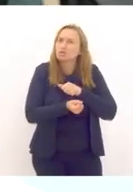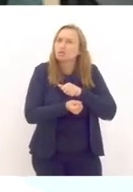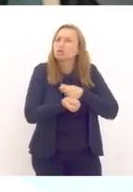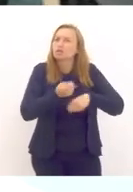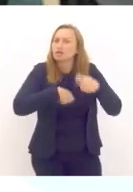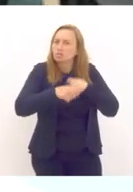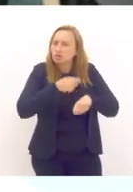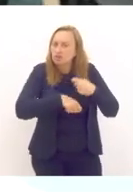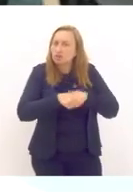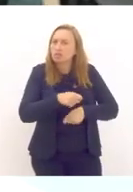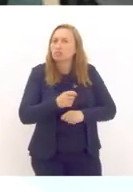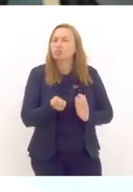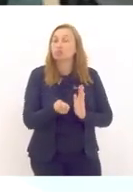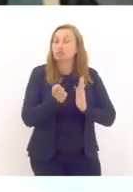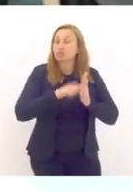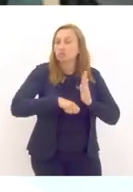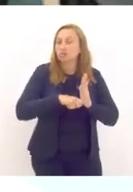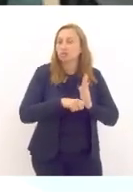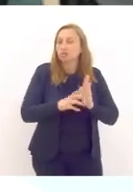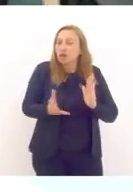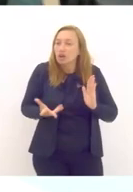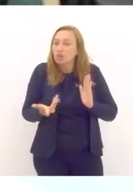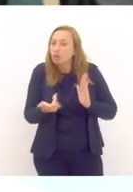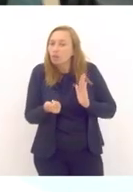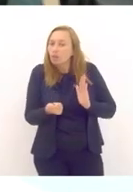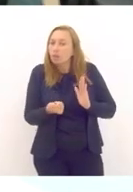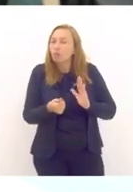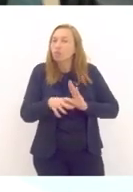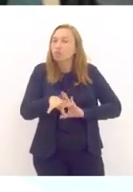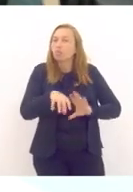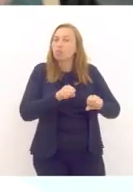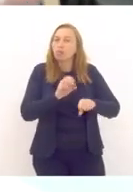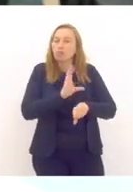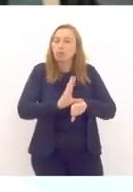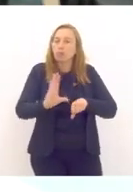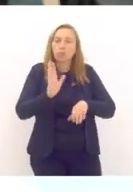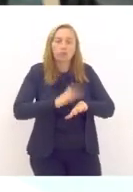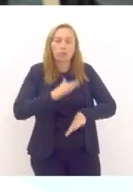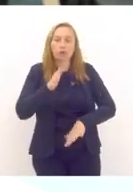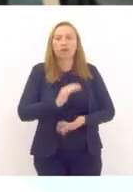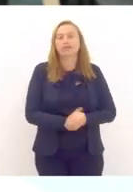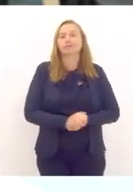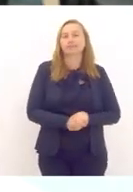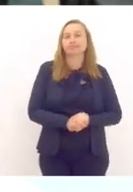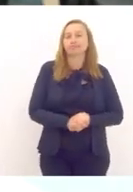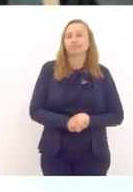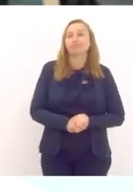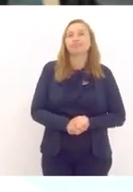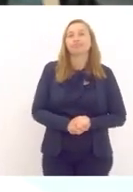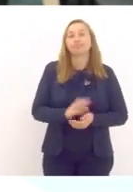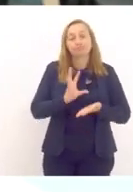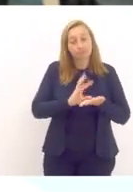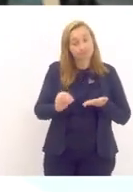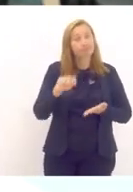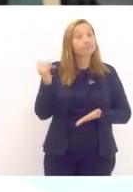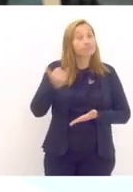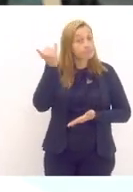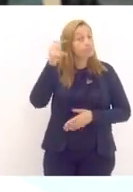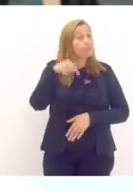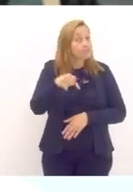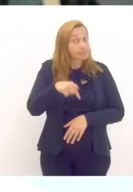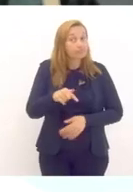administração tributária. Qualificação de auditores, mais concursos, sistemas apropriados. E essa é uma pauta muito importante